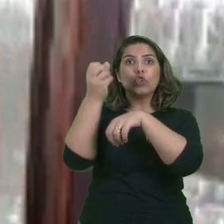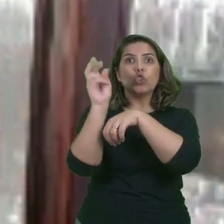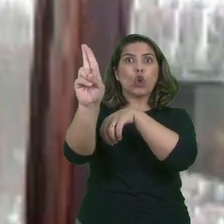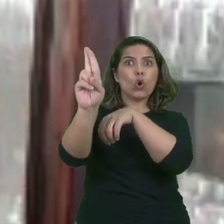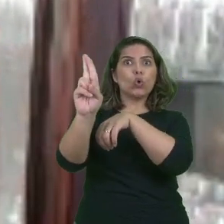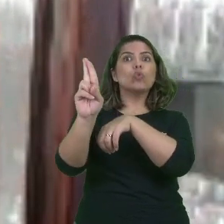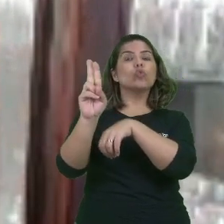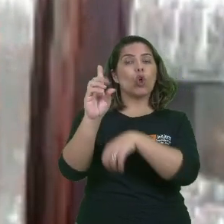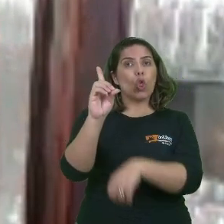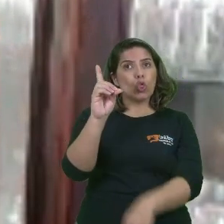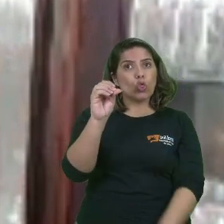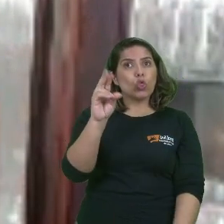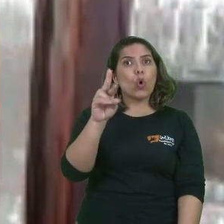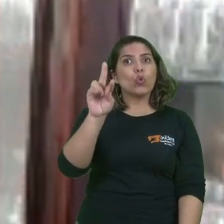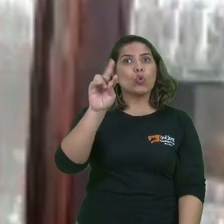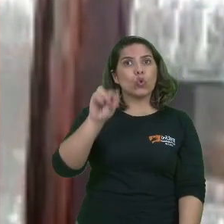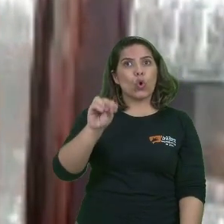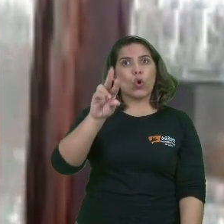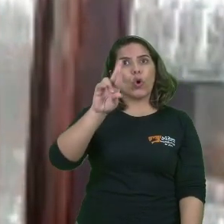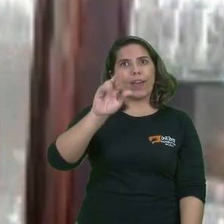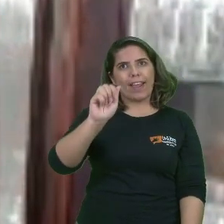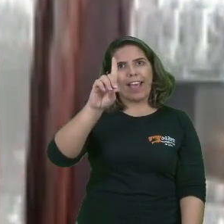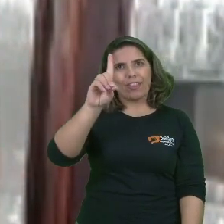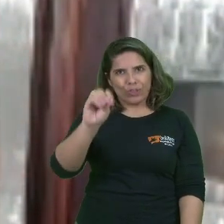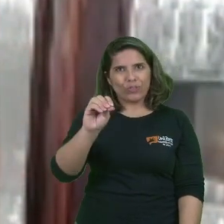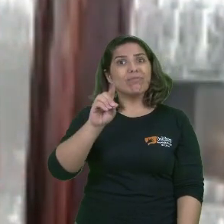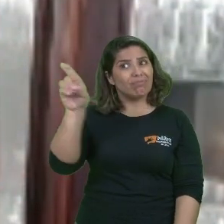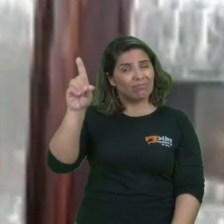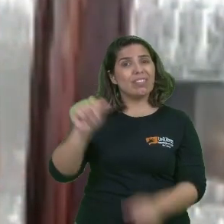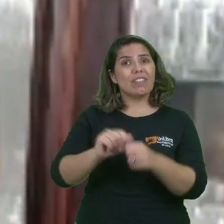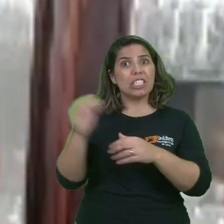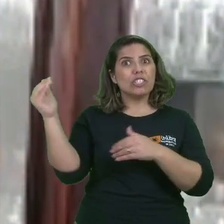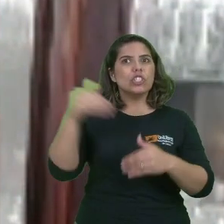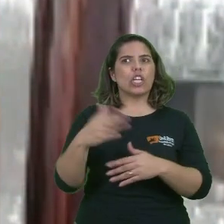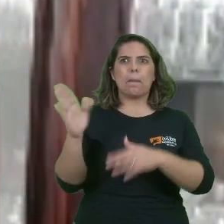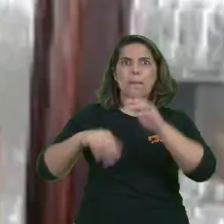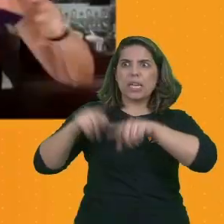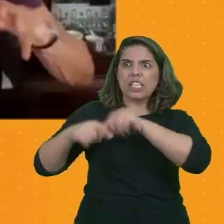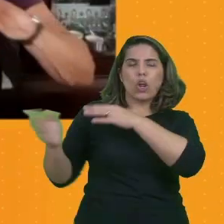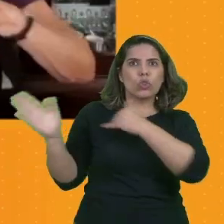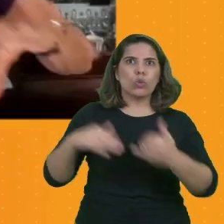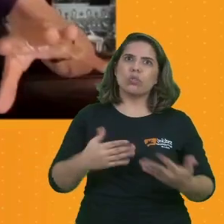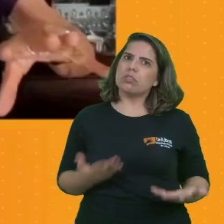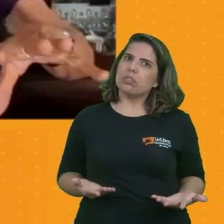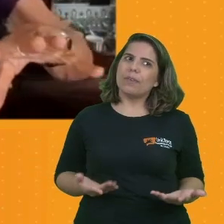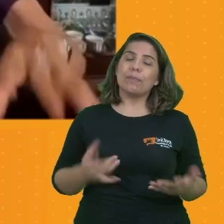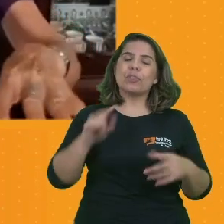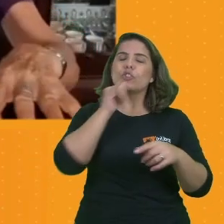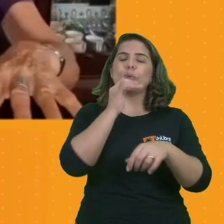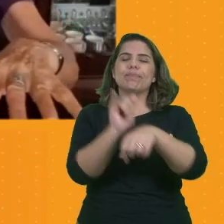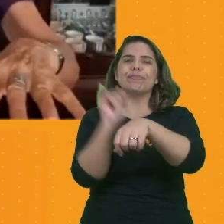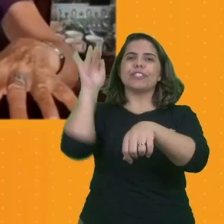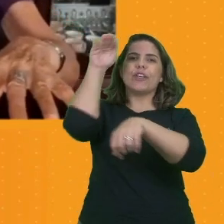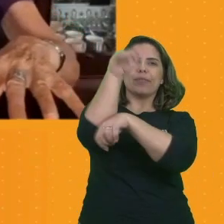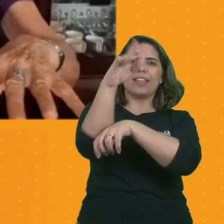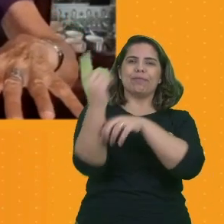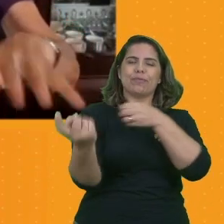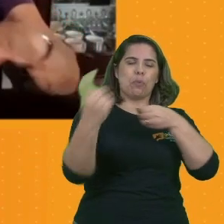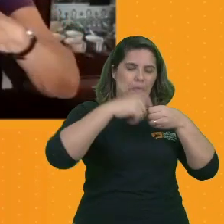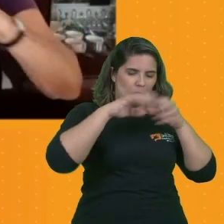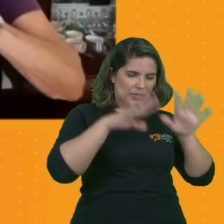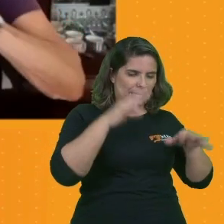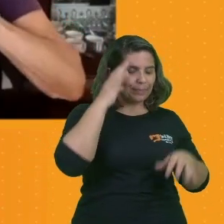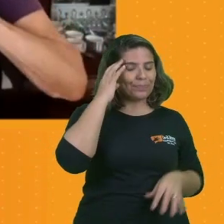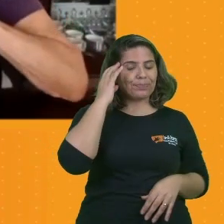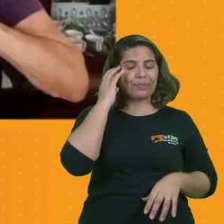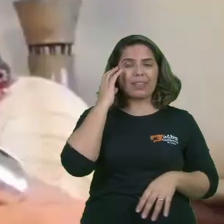doutorado e pós-doutorado e trouxe Com certeza fundamental desculpa eu soltei vamos voltar para onde você